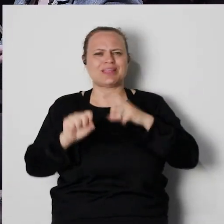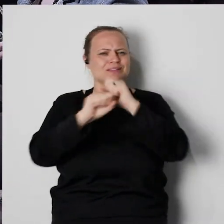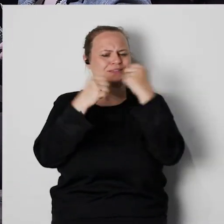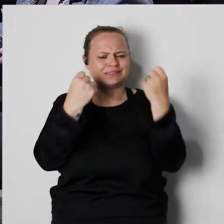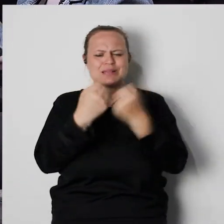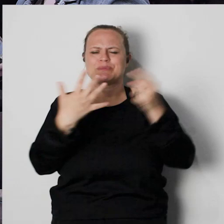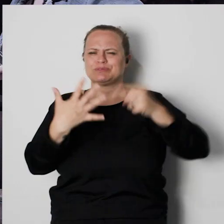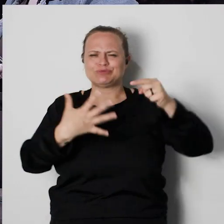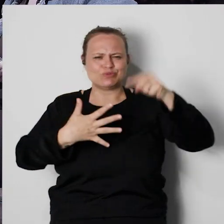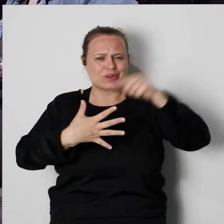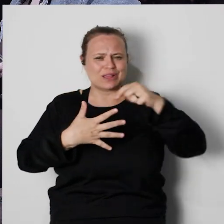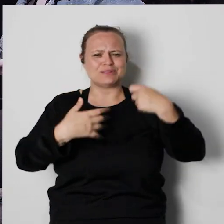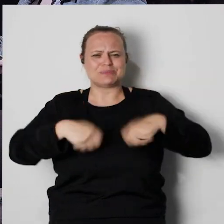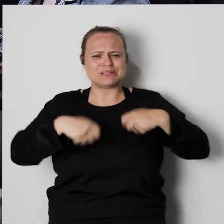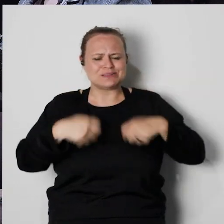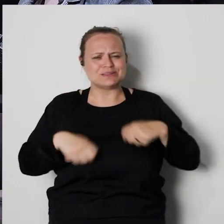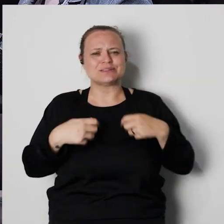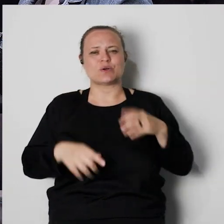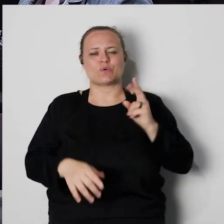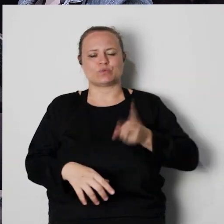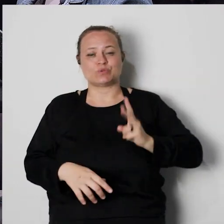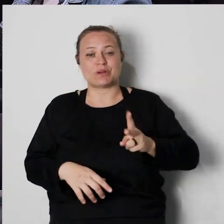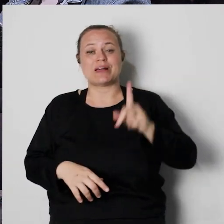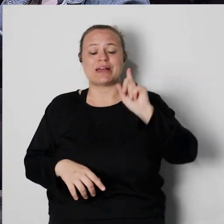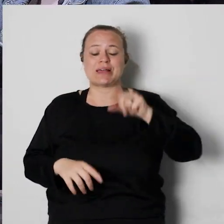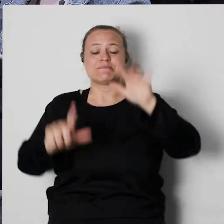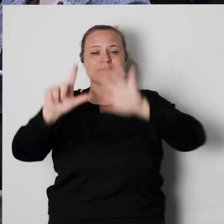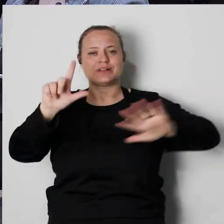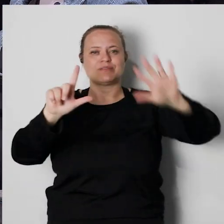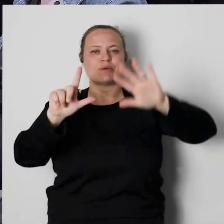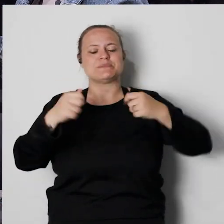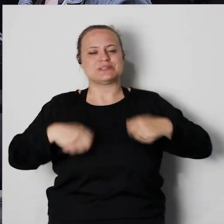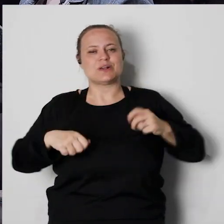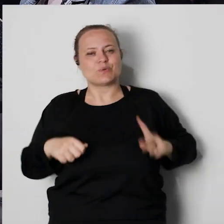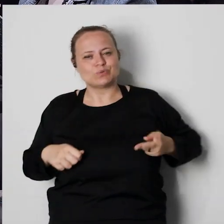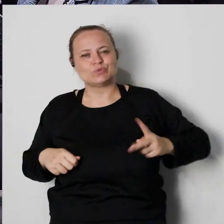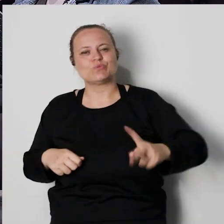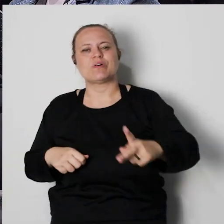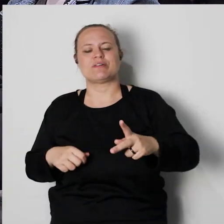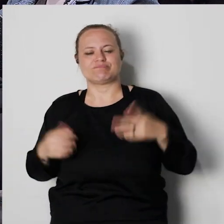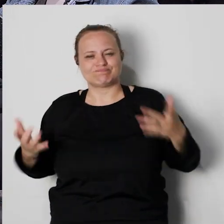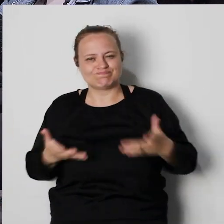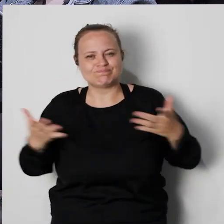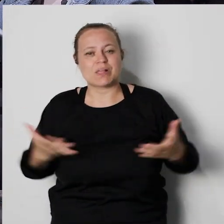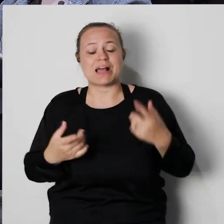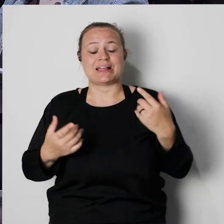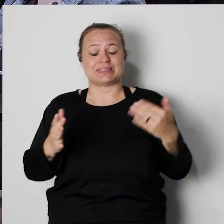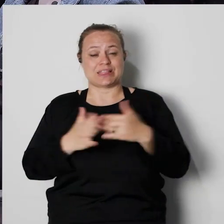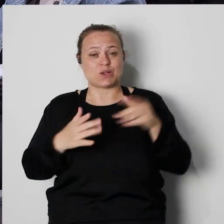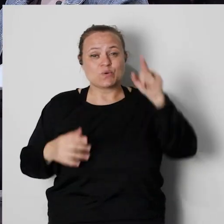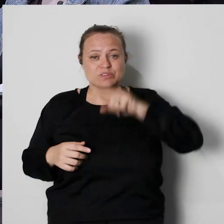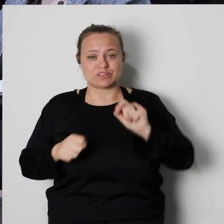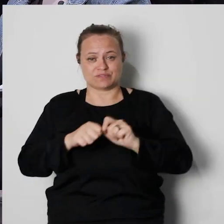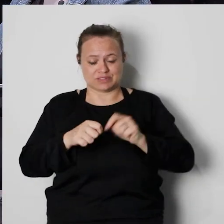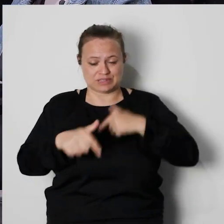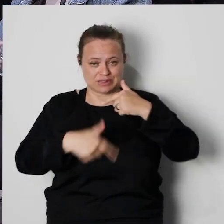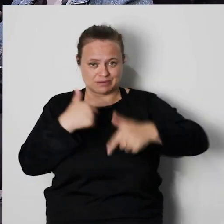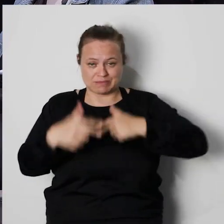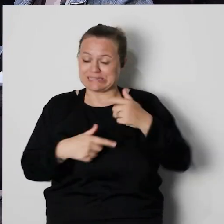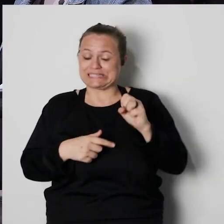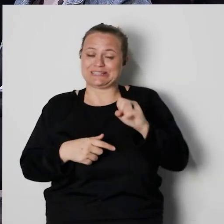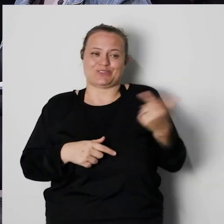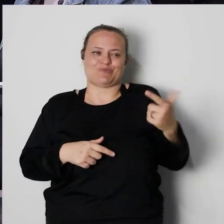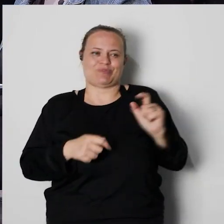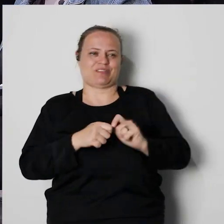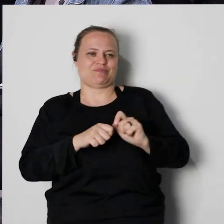plataforma IDCult, que é inclusive uma iniciativa aqui de Santa Catarina, os mapas do Instituto TIM, o SNIC, né, do Sistema Nacional,